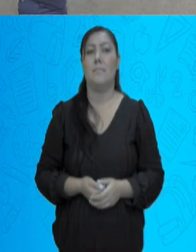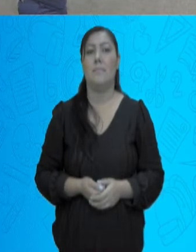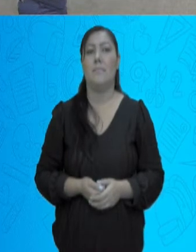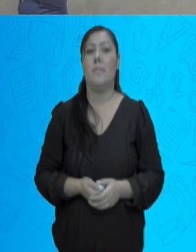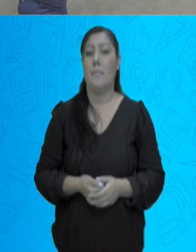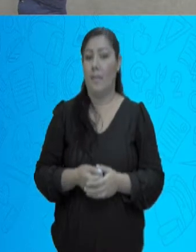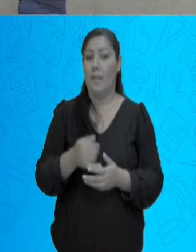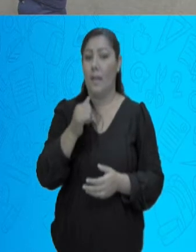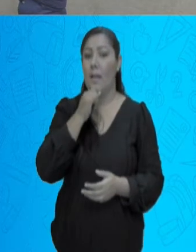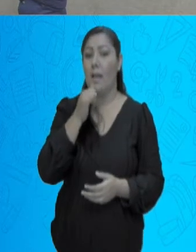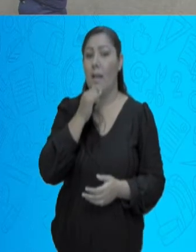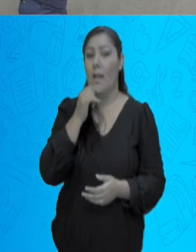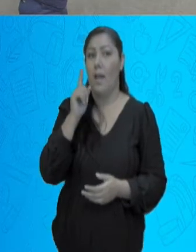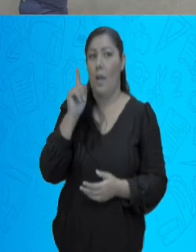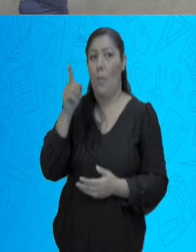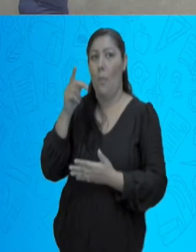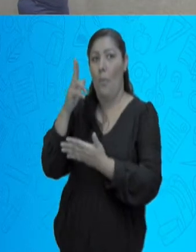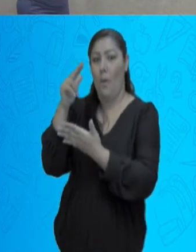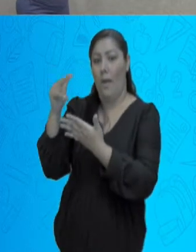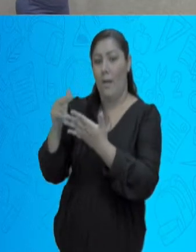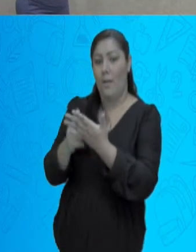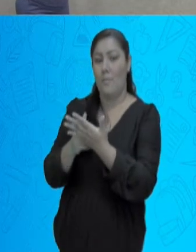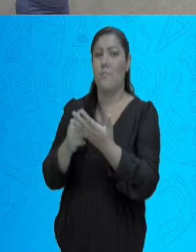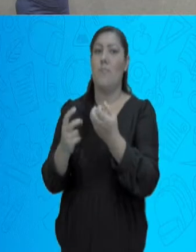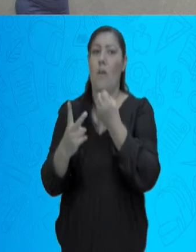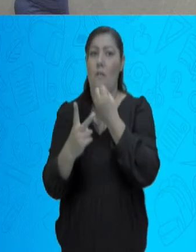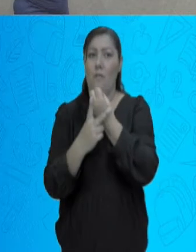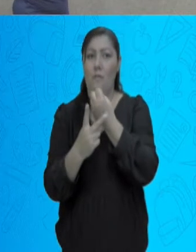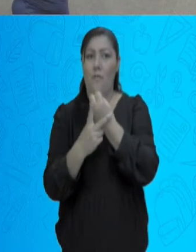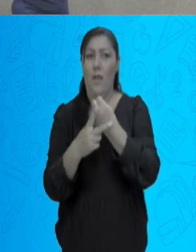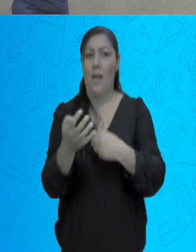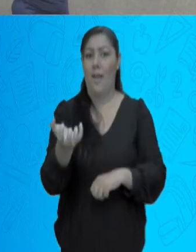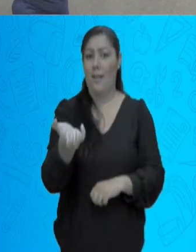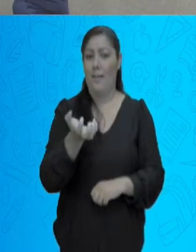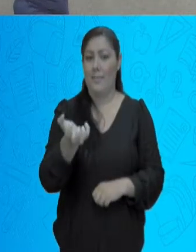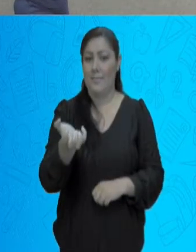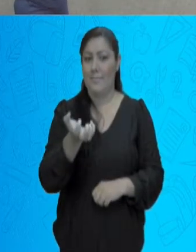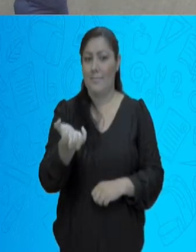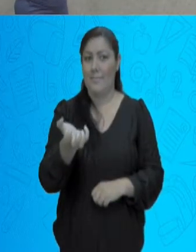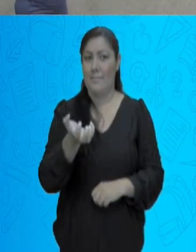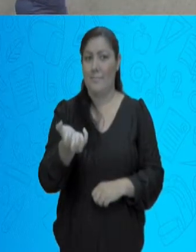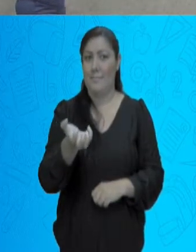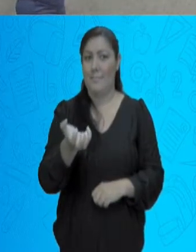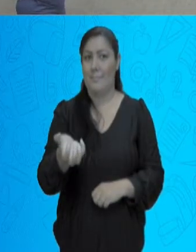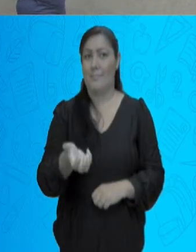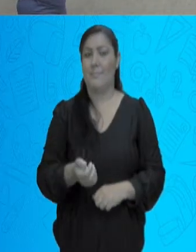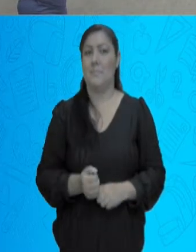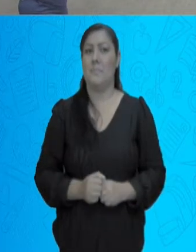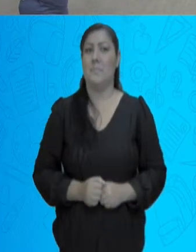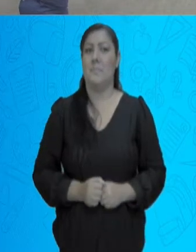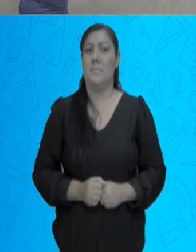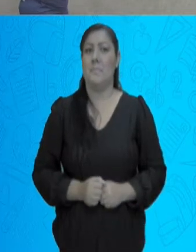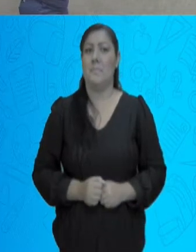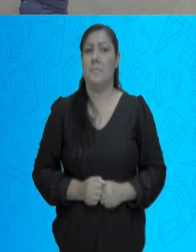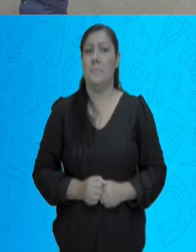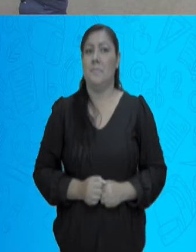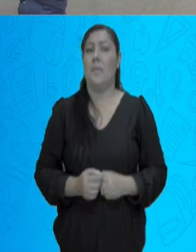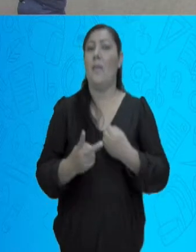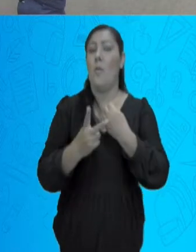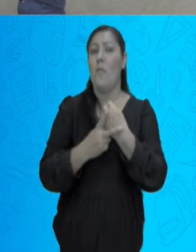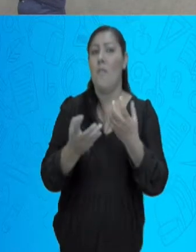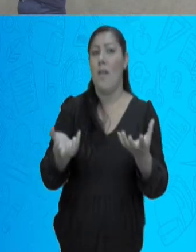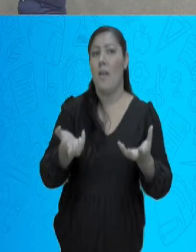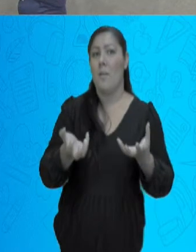O exemplo citado vai ser com o verbo querer. Isso mesmo, o verbo querer. O verbo querer,